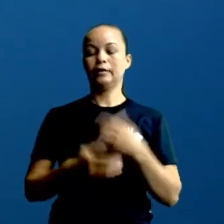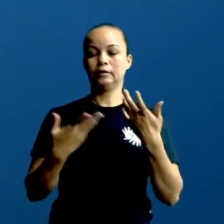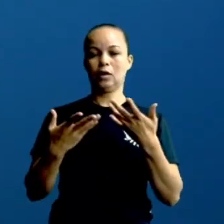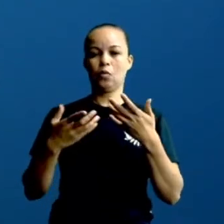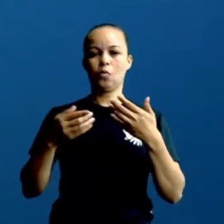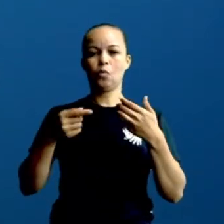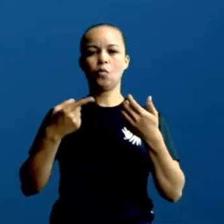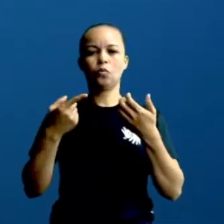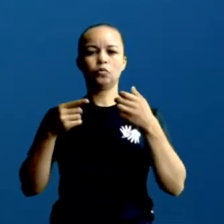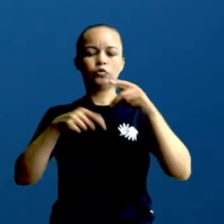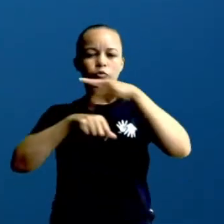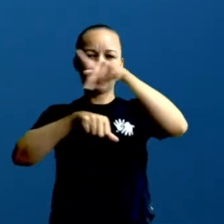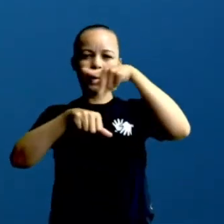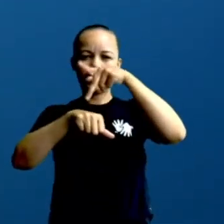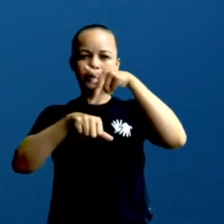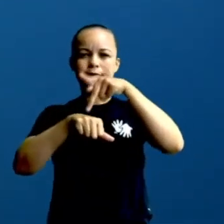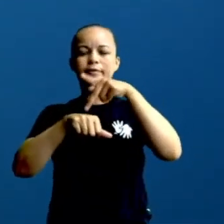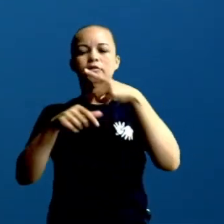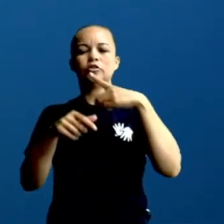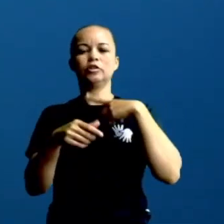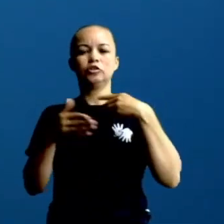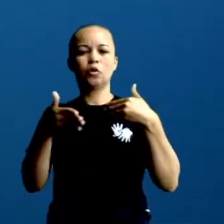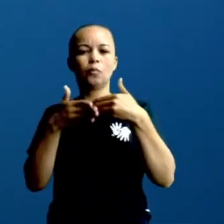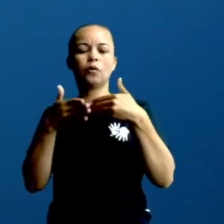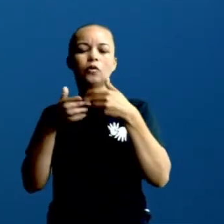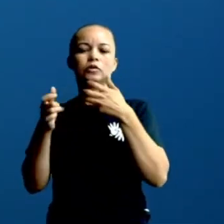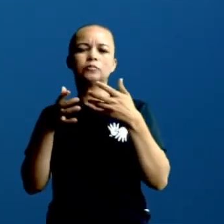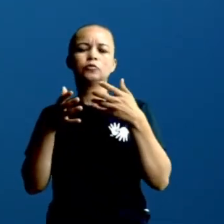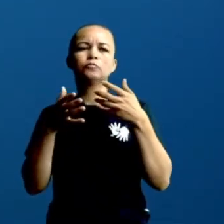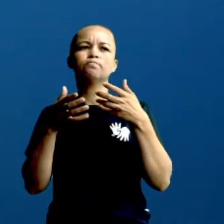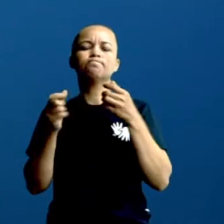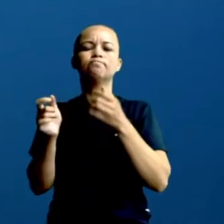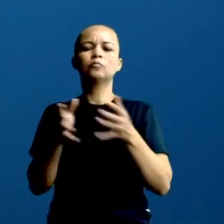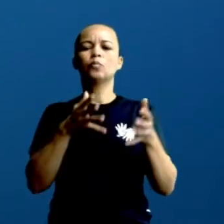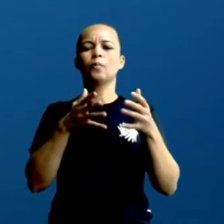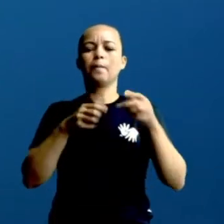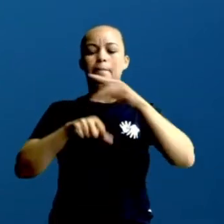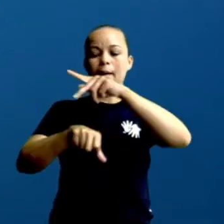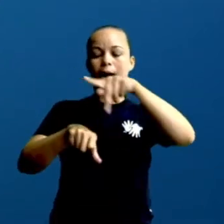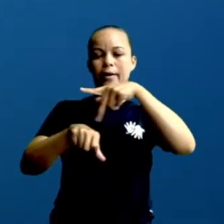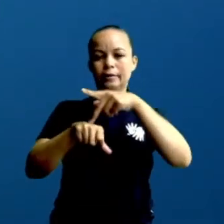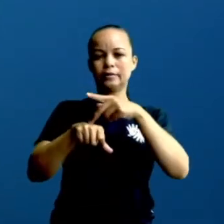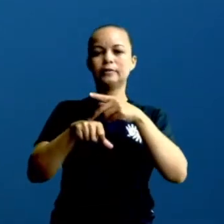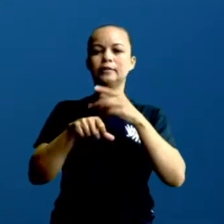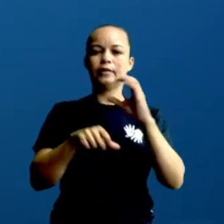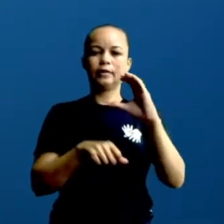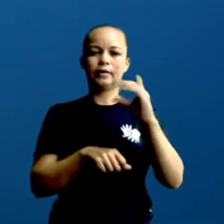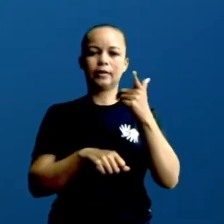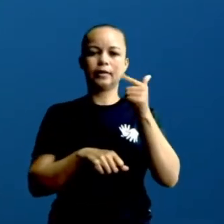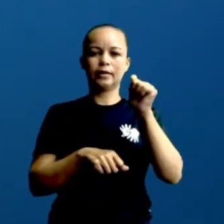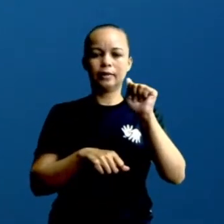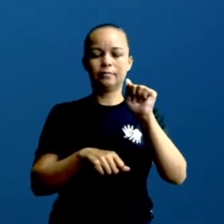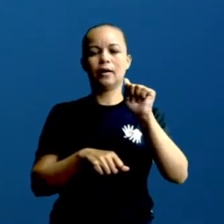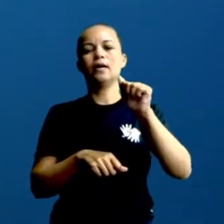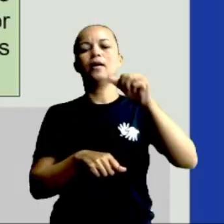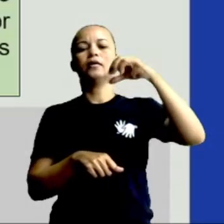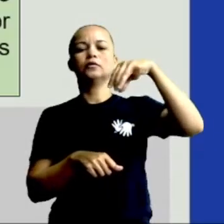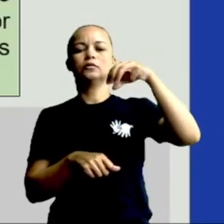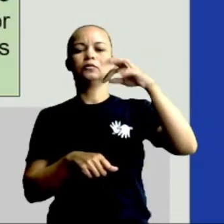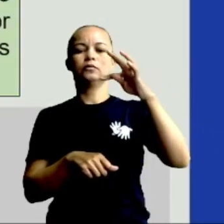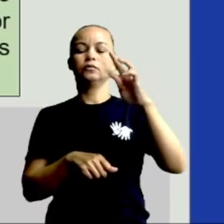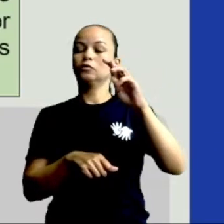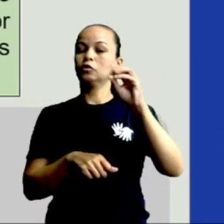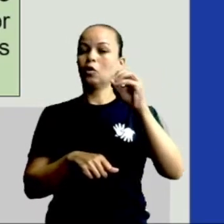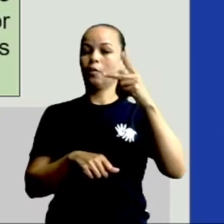de Câncer e de Capricórnio são considerados países de clima tropical. Os países que